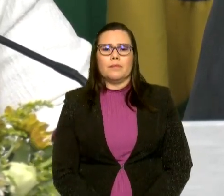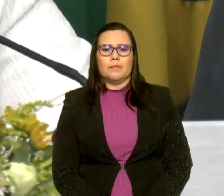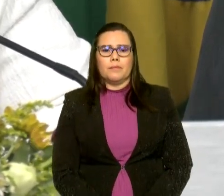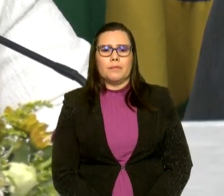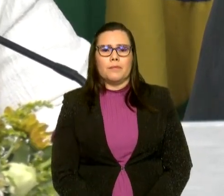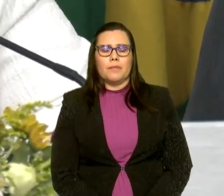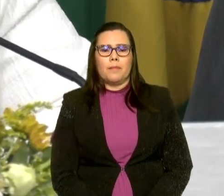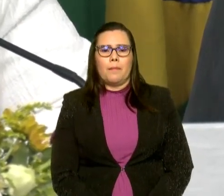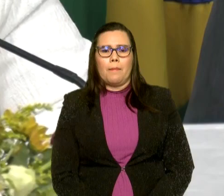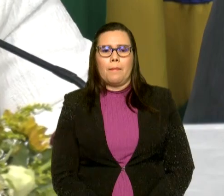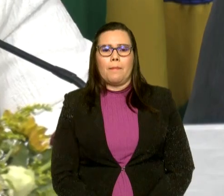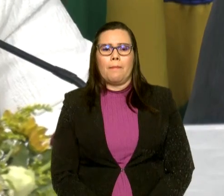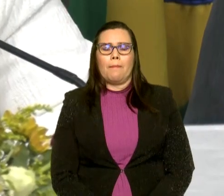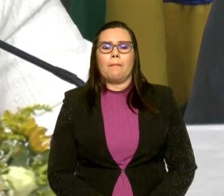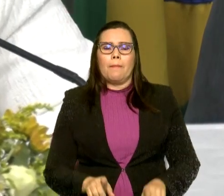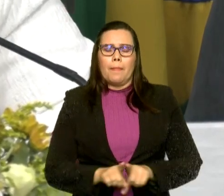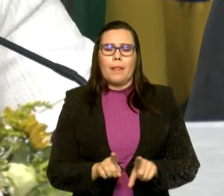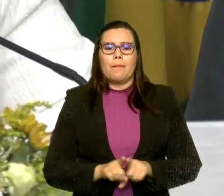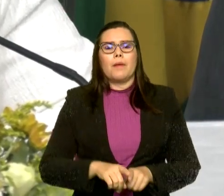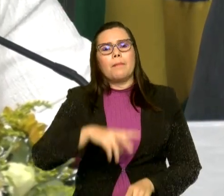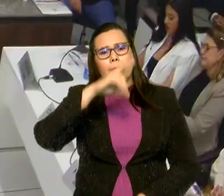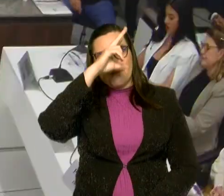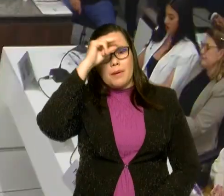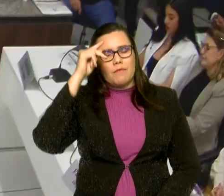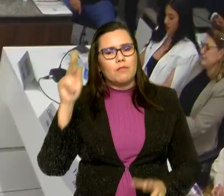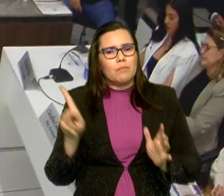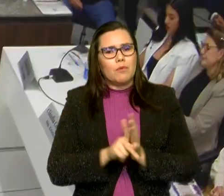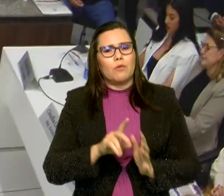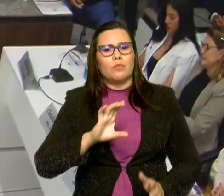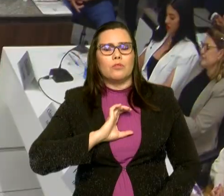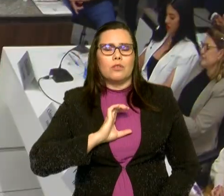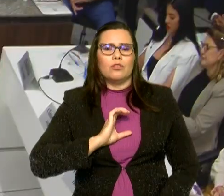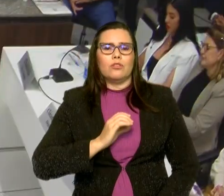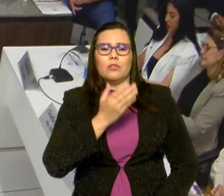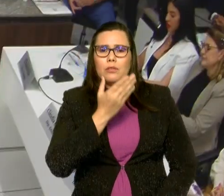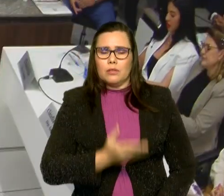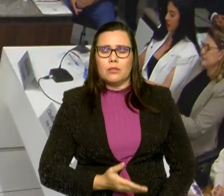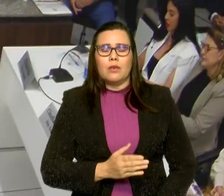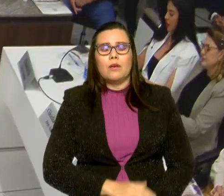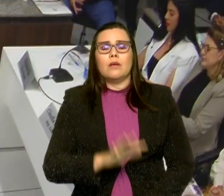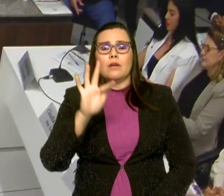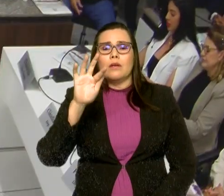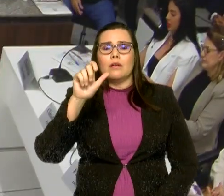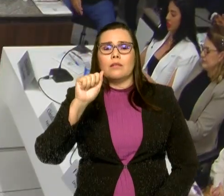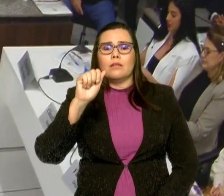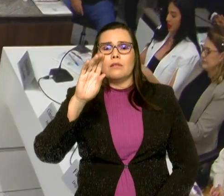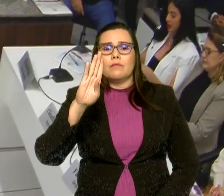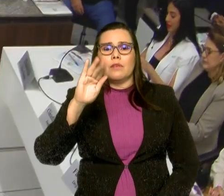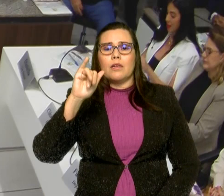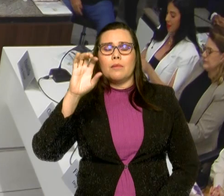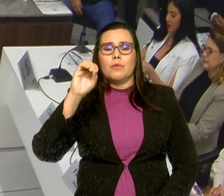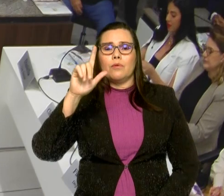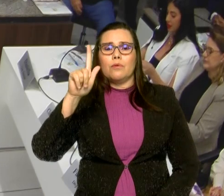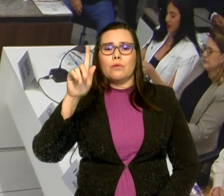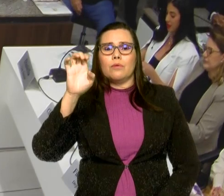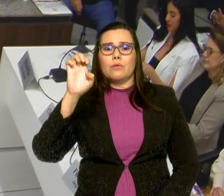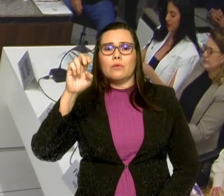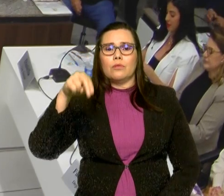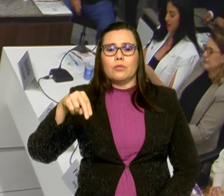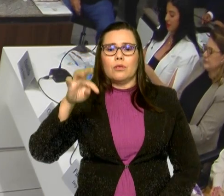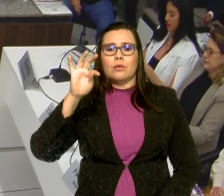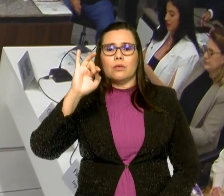Nosso prefeito municipal de Caxias, doutor Fábio Gentil, meu amigo, conheço de perto seu